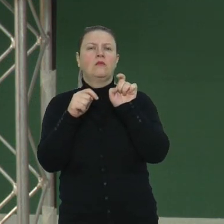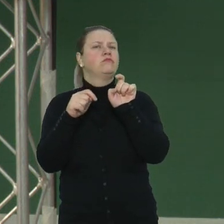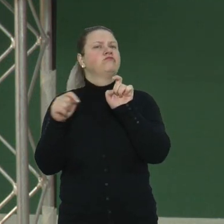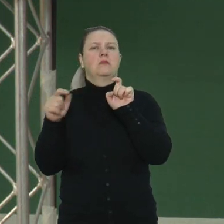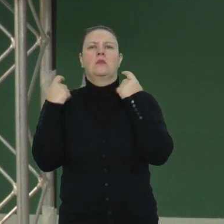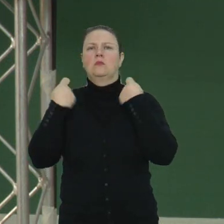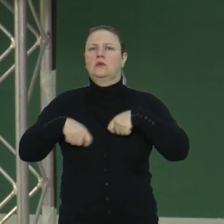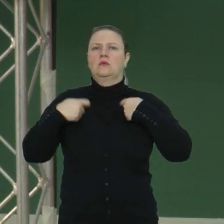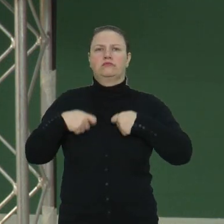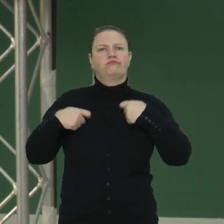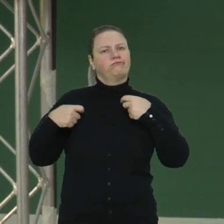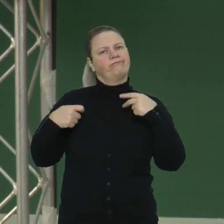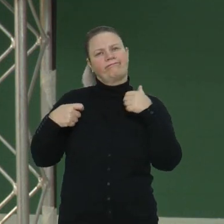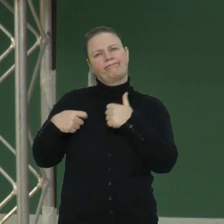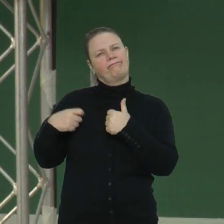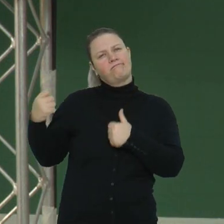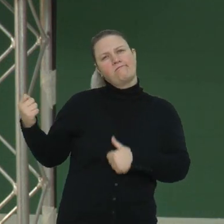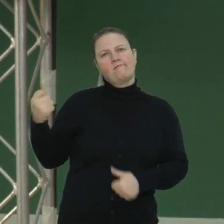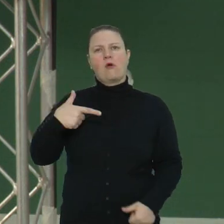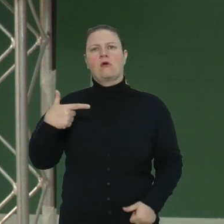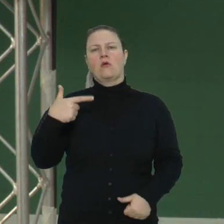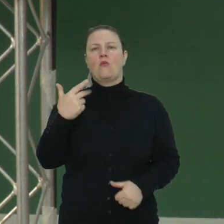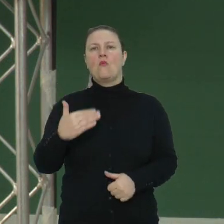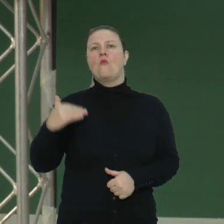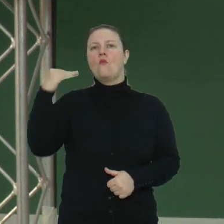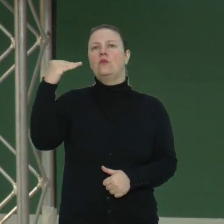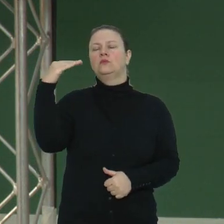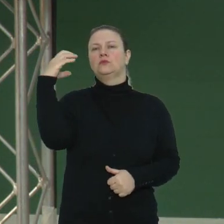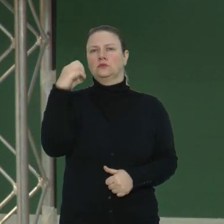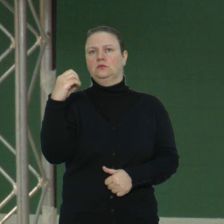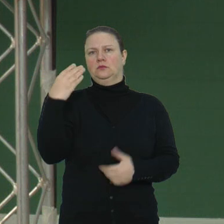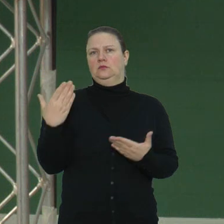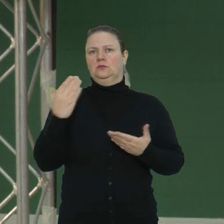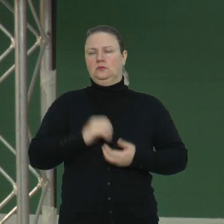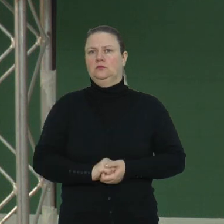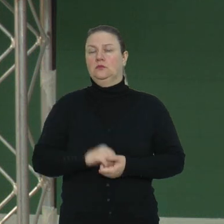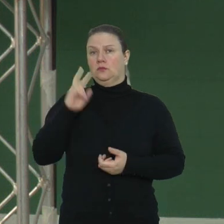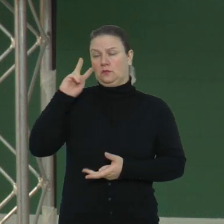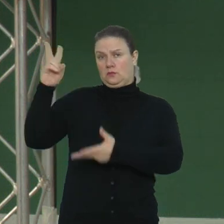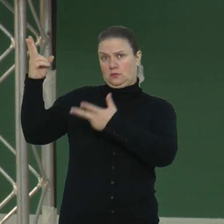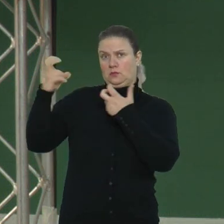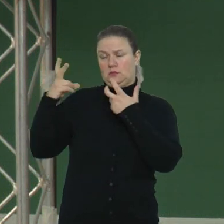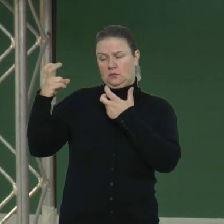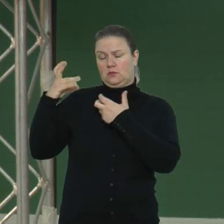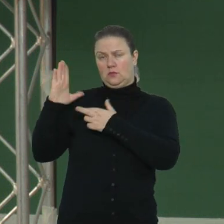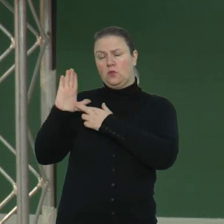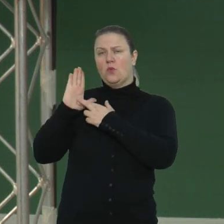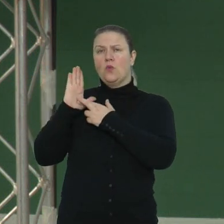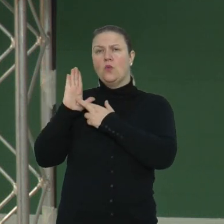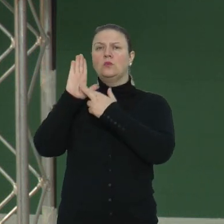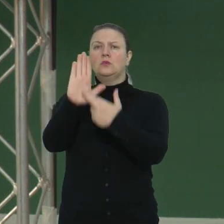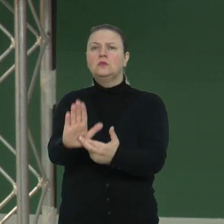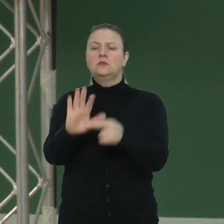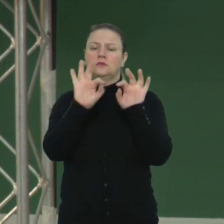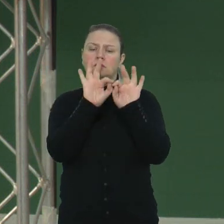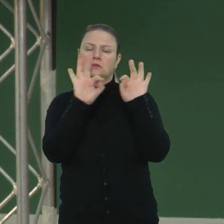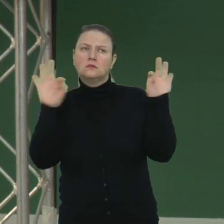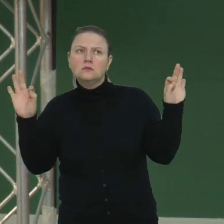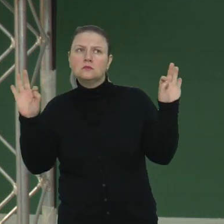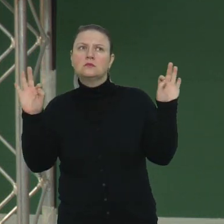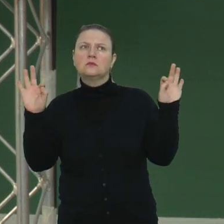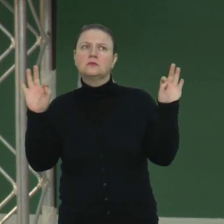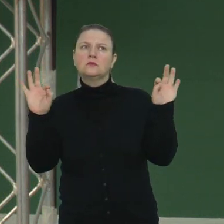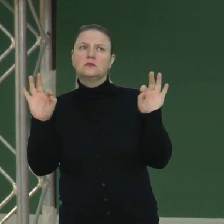Então, eu tenho todos esses valores maiores do que zero. Porém, observe que na hora de representar na reta, observem que